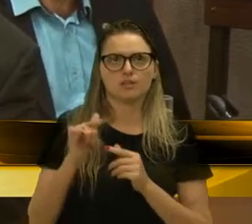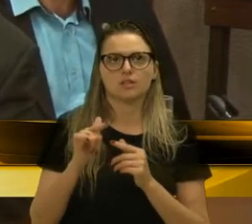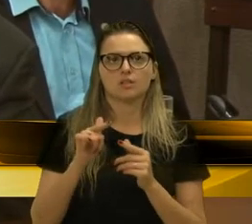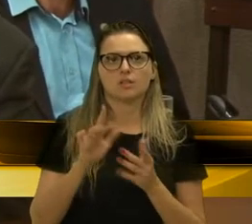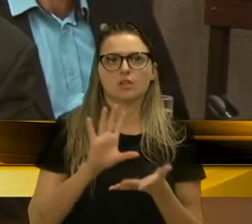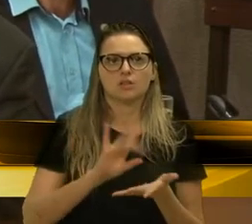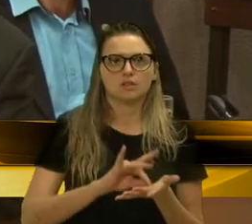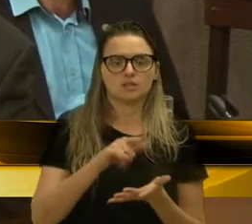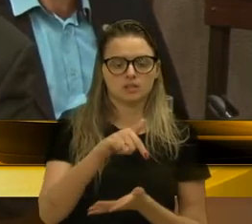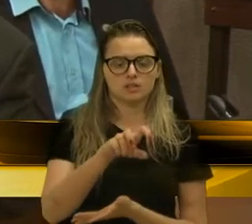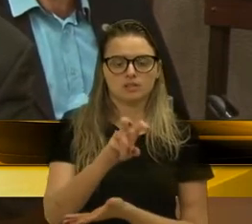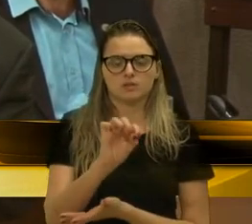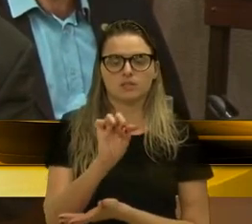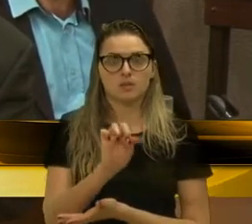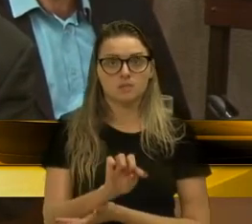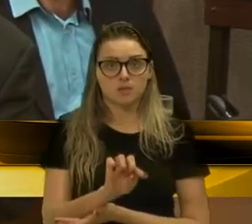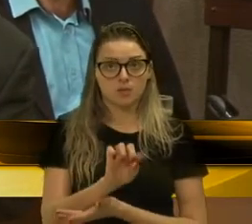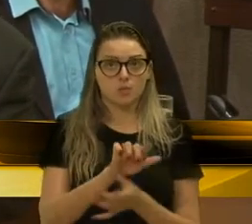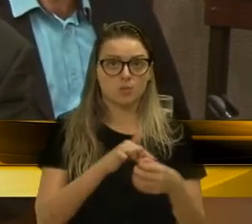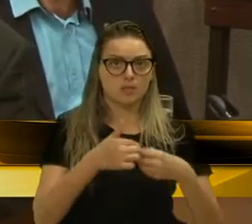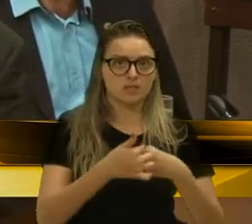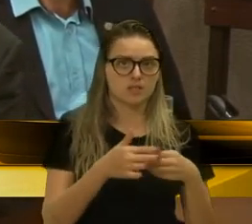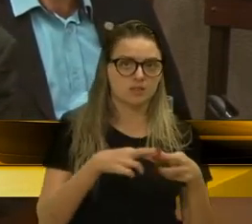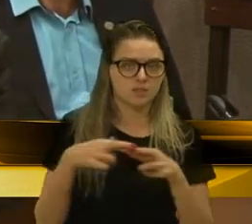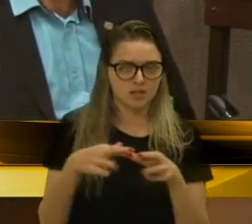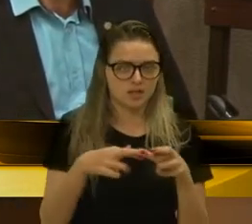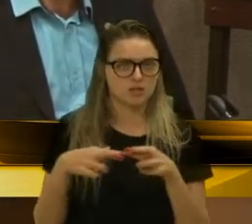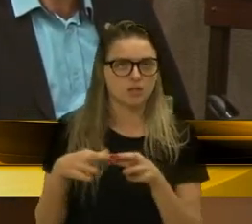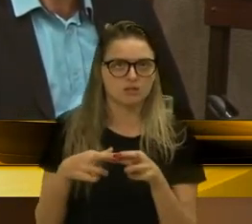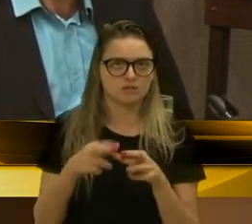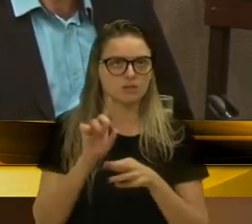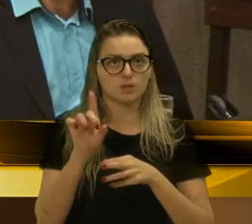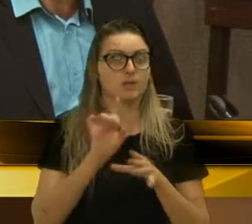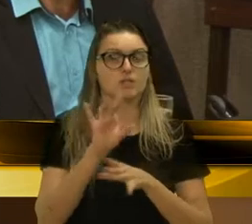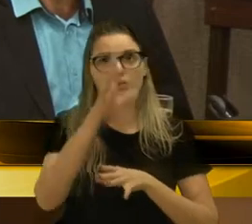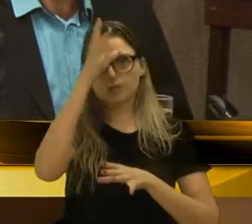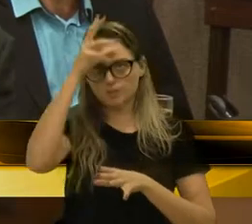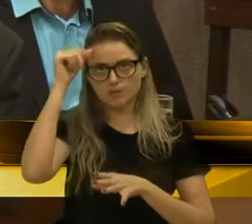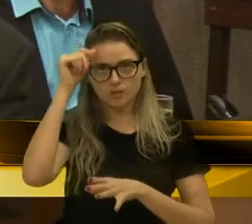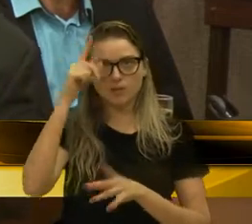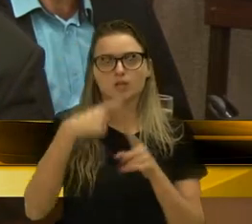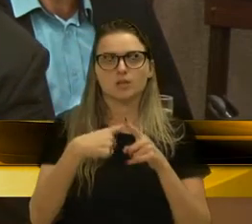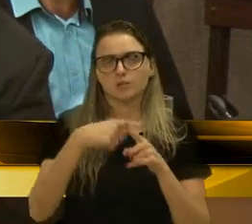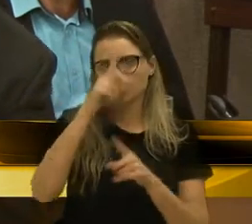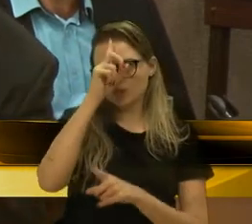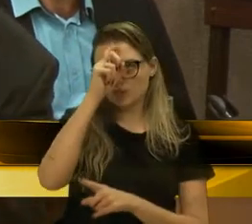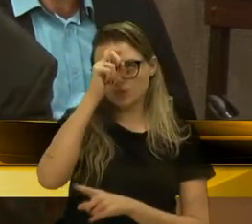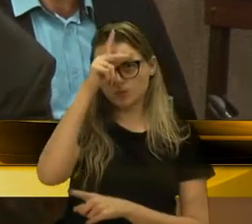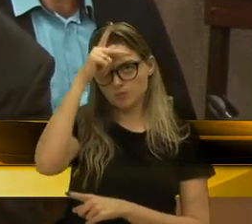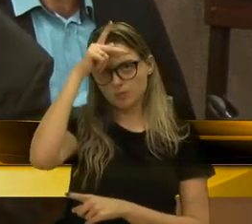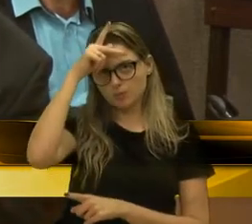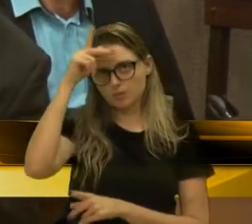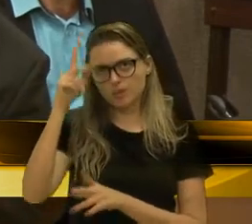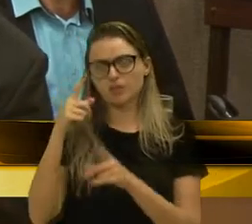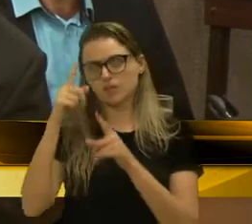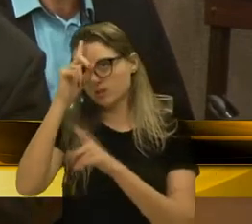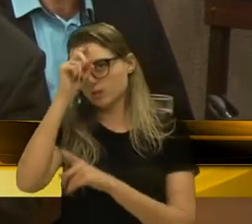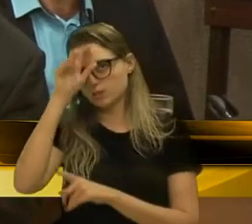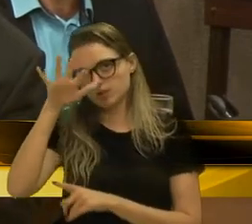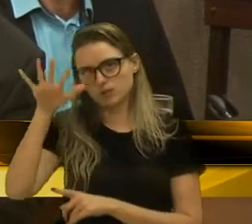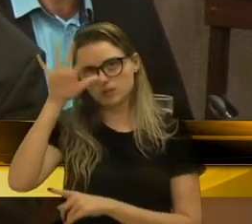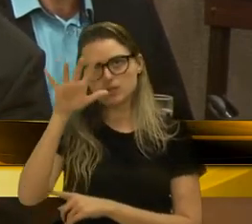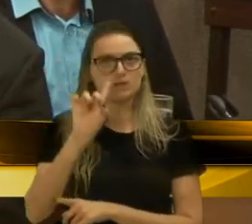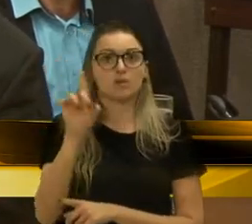750 mil para o município, ou para a nossa região, dá para dizer, que não é para o município, porque o Pompeia e o Geral não